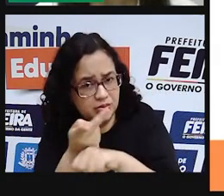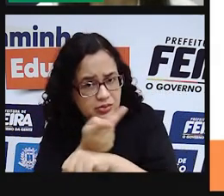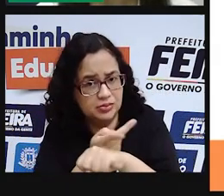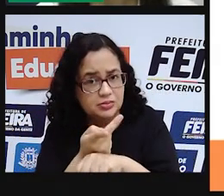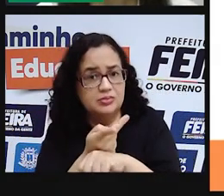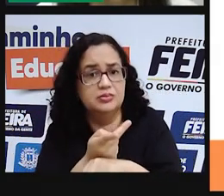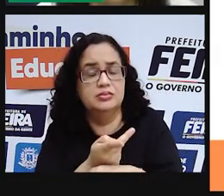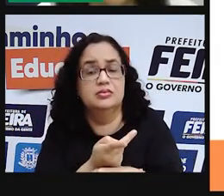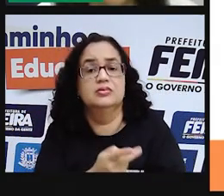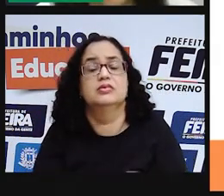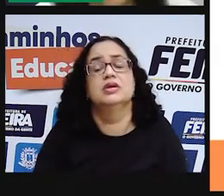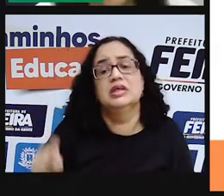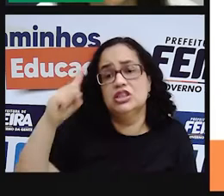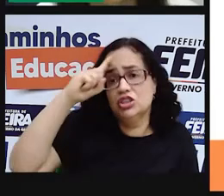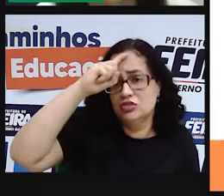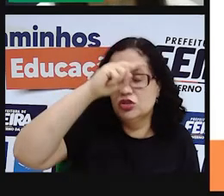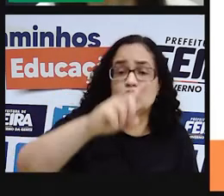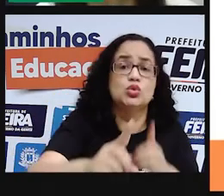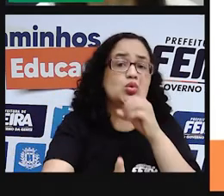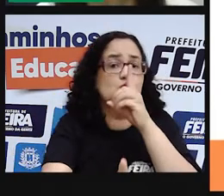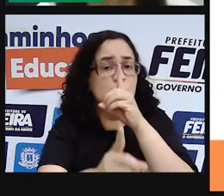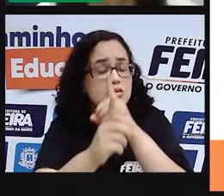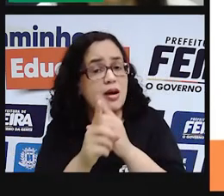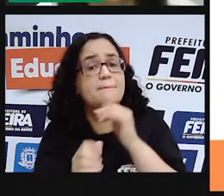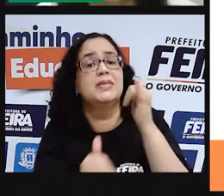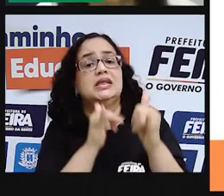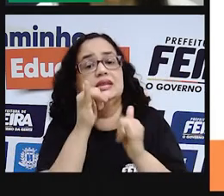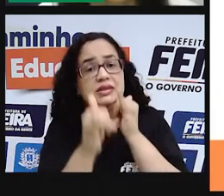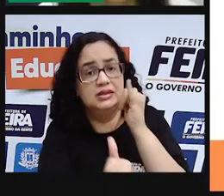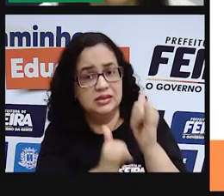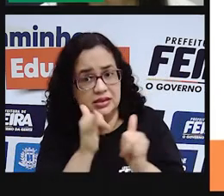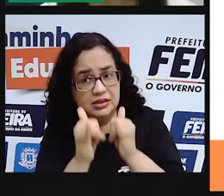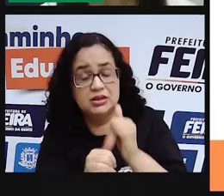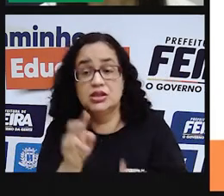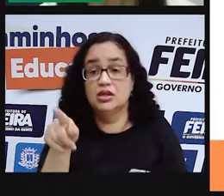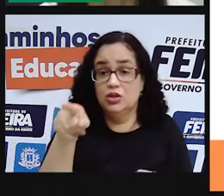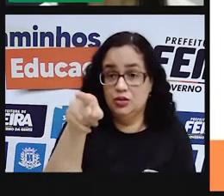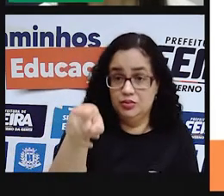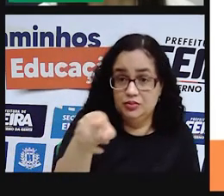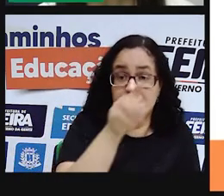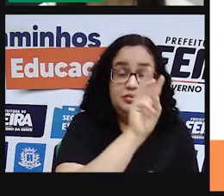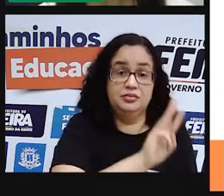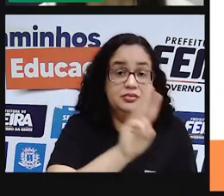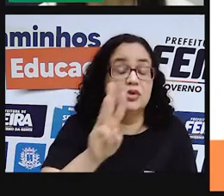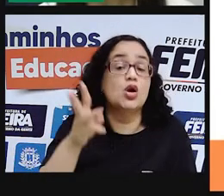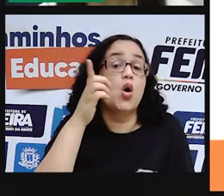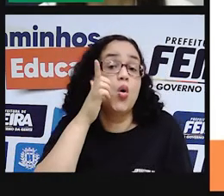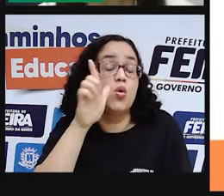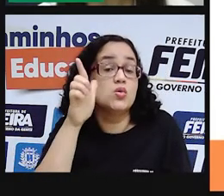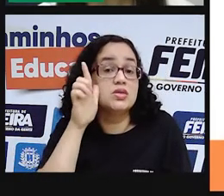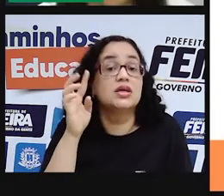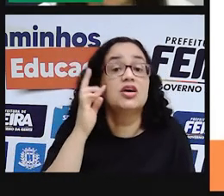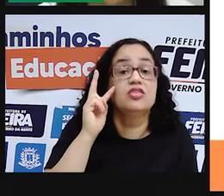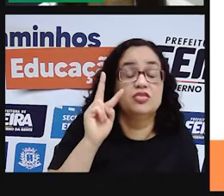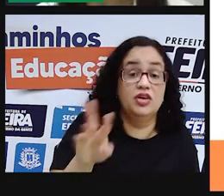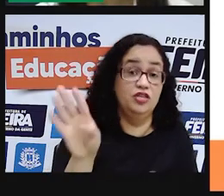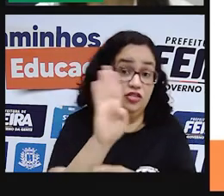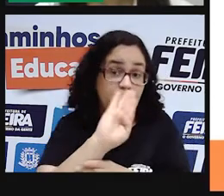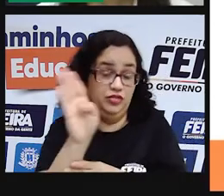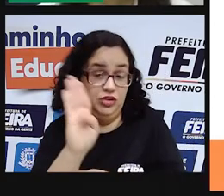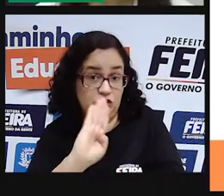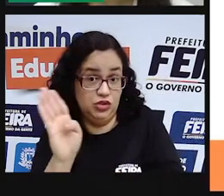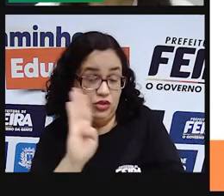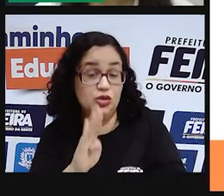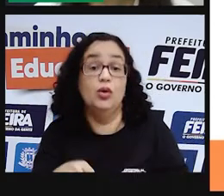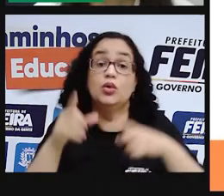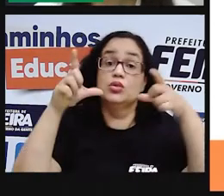impressa, talvez seja difícil de conseguir, mas na internet, nesse endereço que a Pro colocou aqui, você consegue assistir a um vídeo